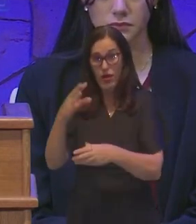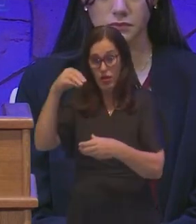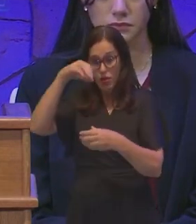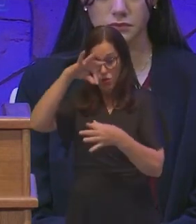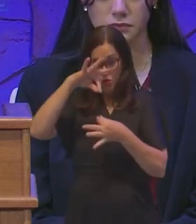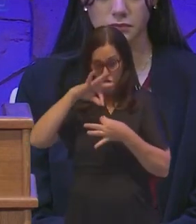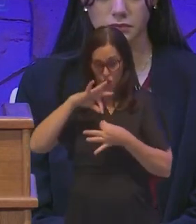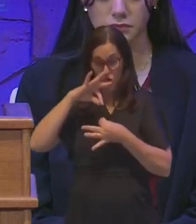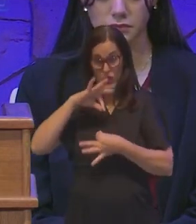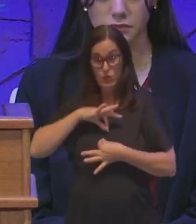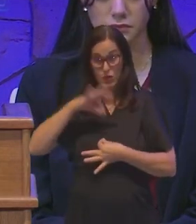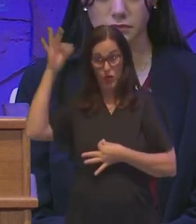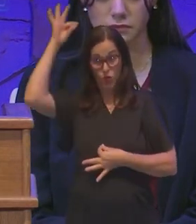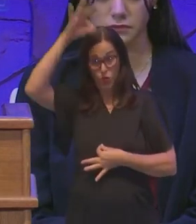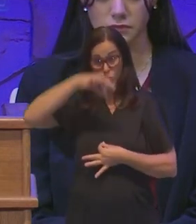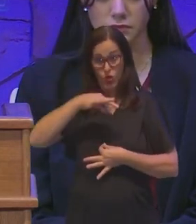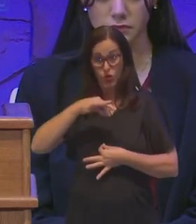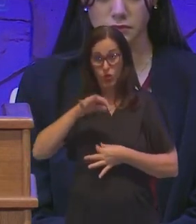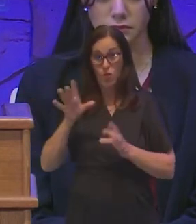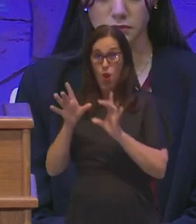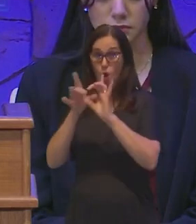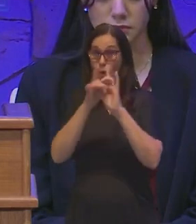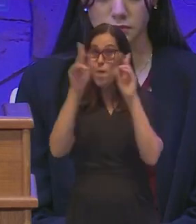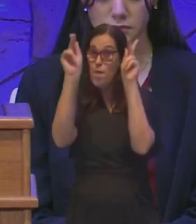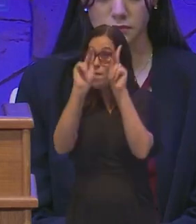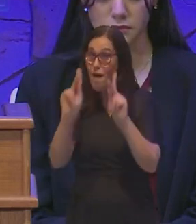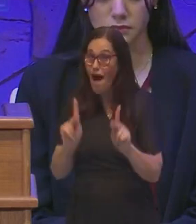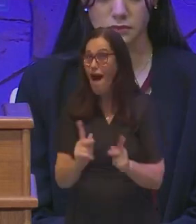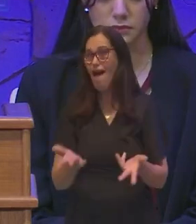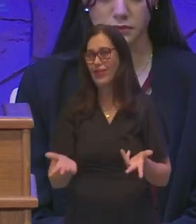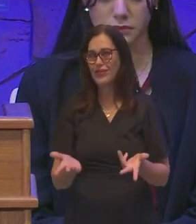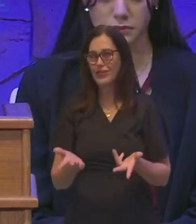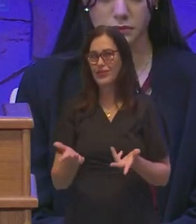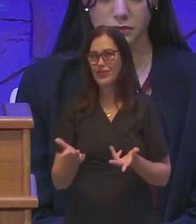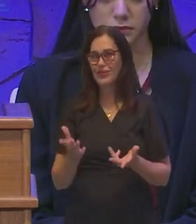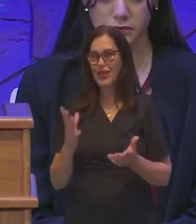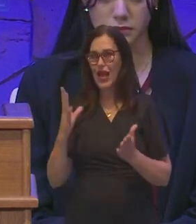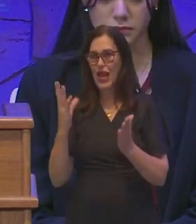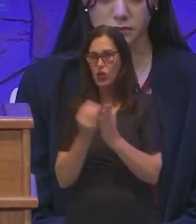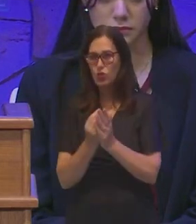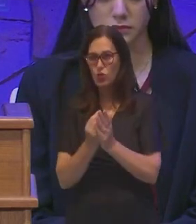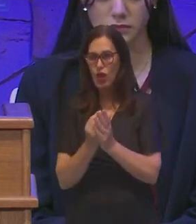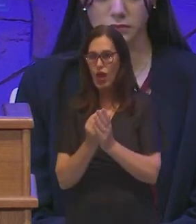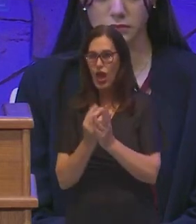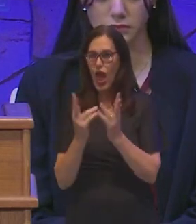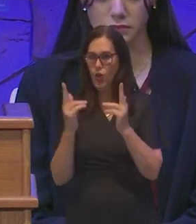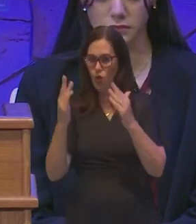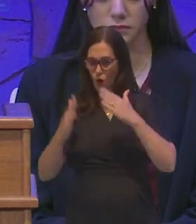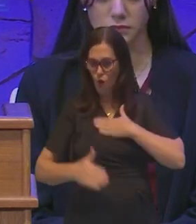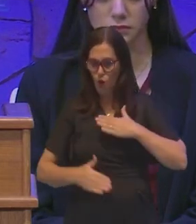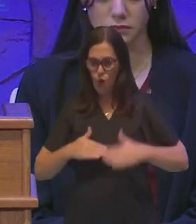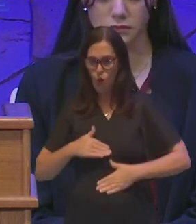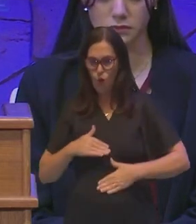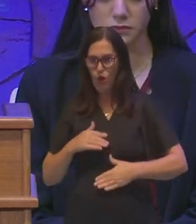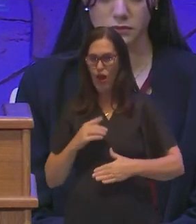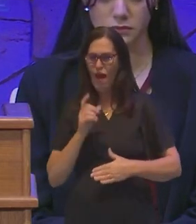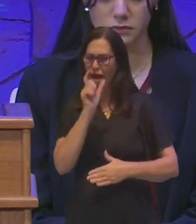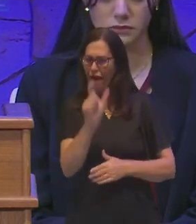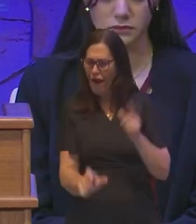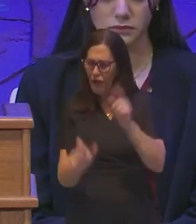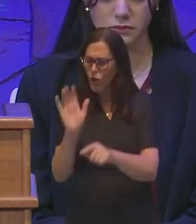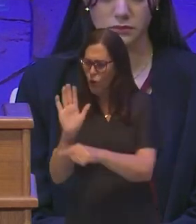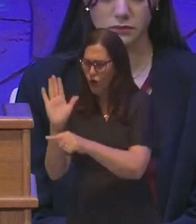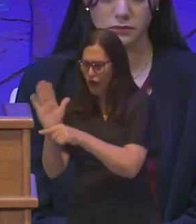pelo vínculo da paz. E ele fala então que essa igreja é um corpo onde cada parte contribui para o